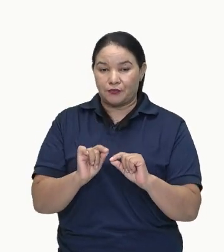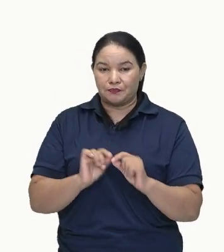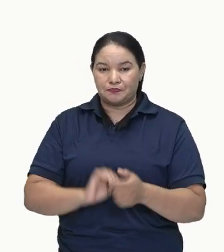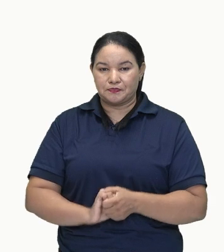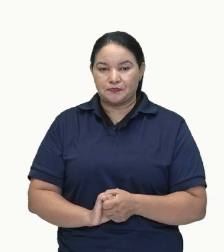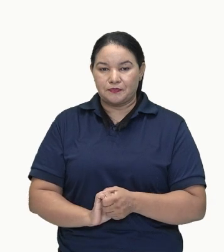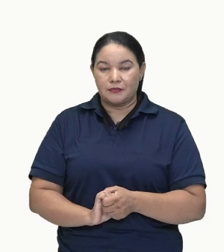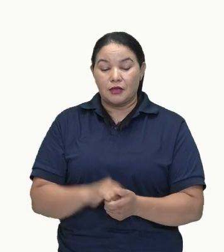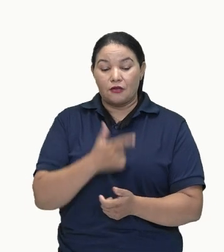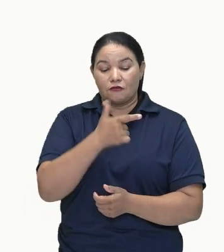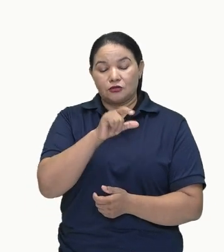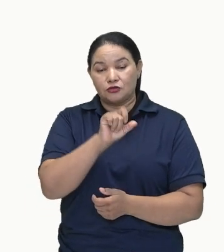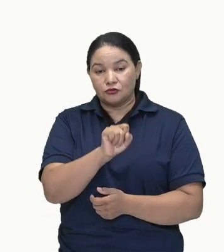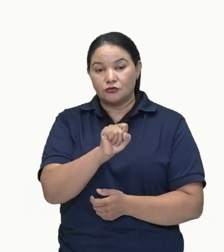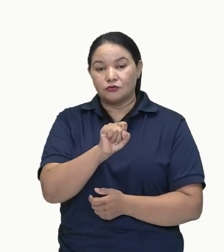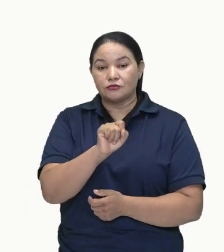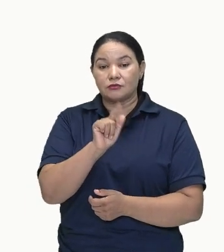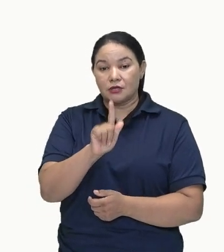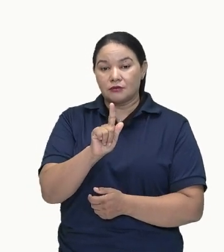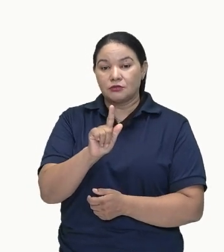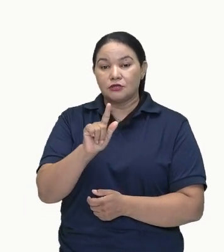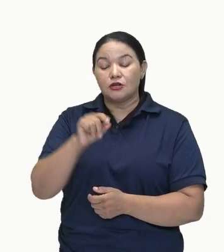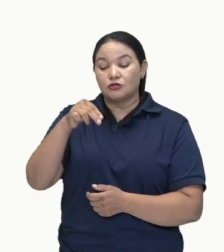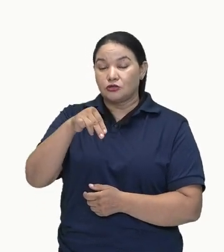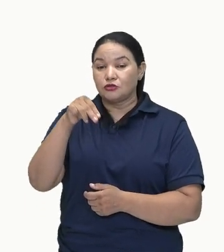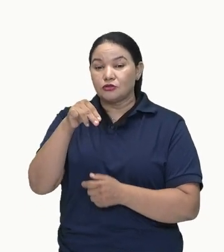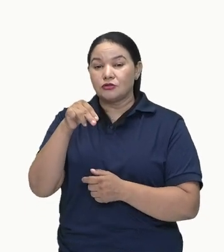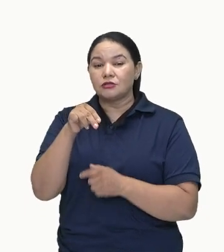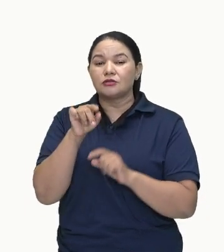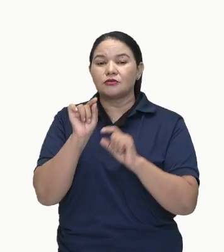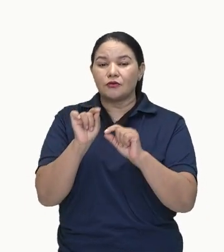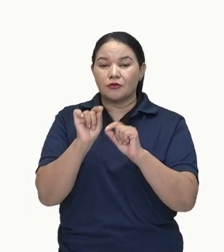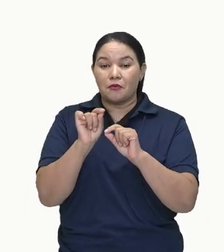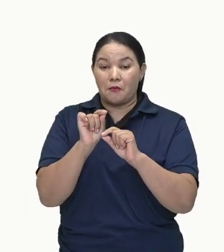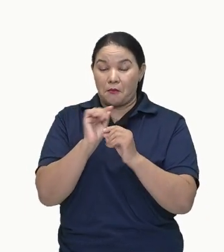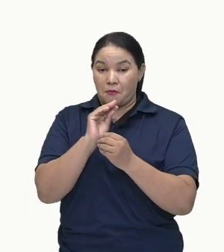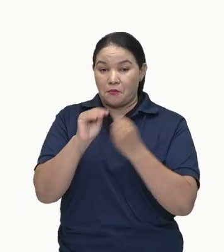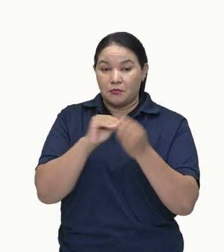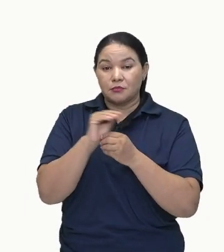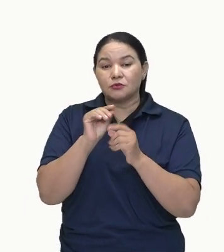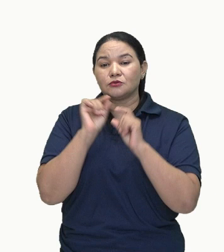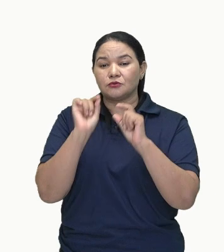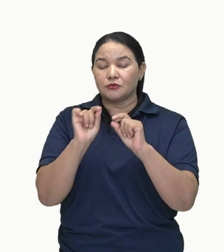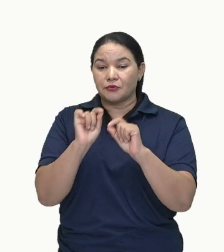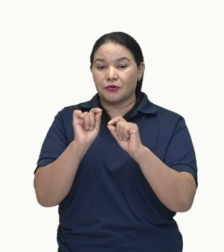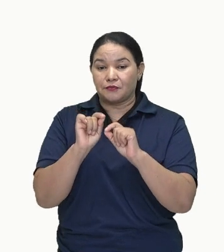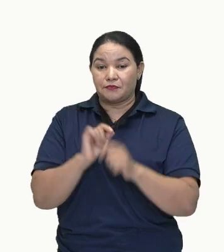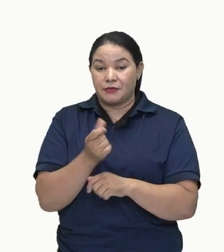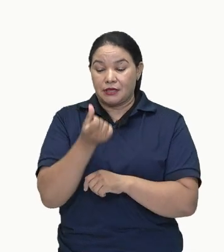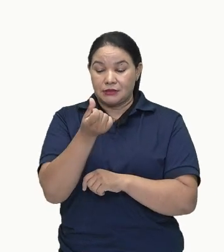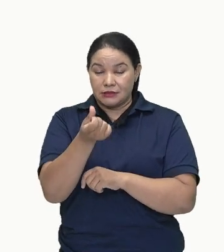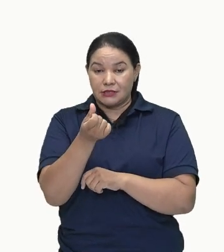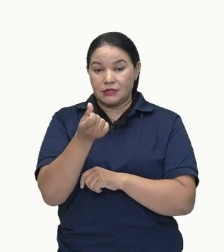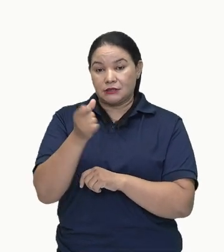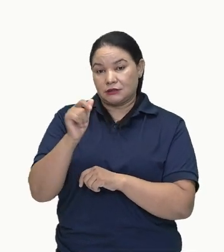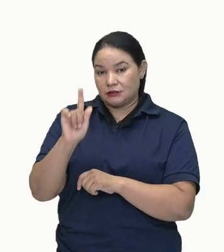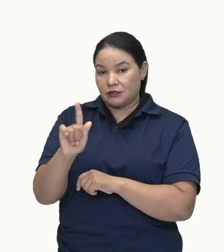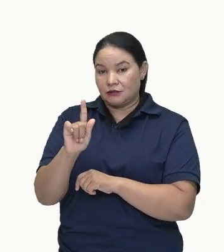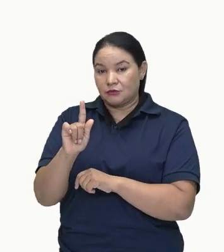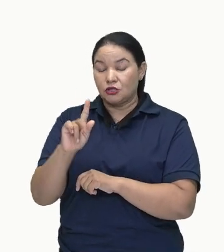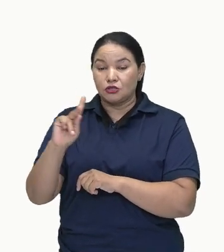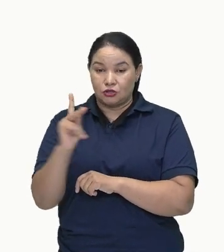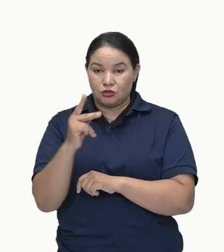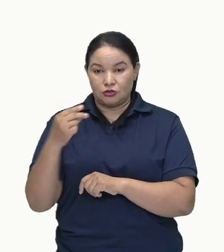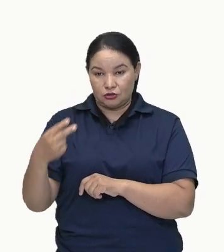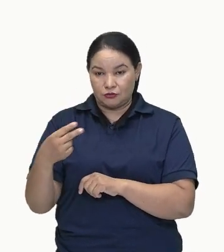Sabe-se que 28 gramas de nitrogênio reage completamente com 6 gramas de hidrogênio, formando